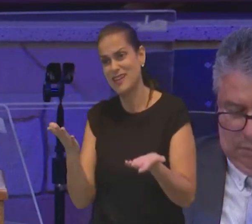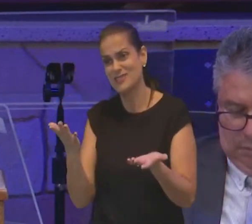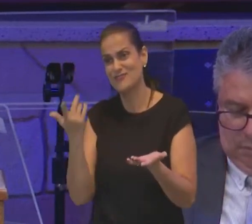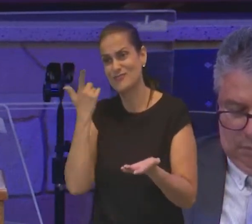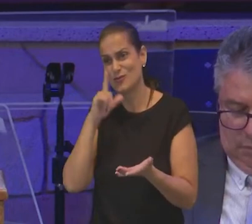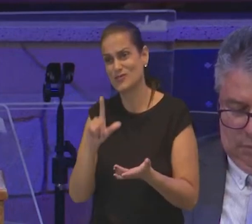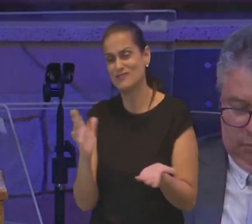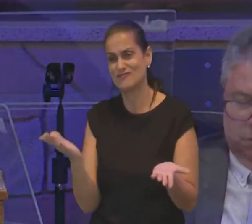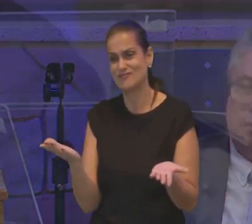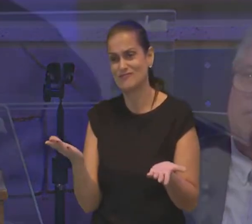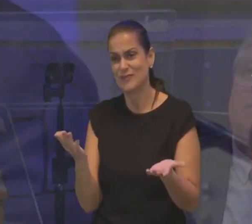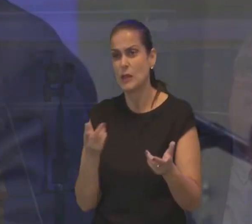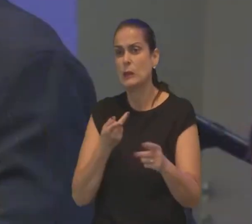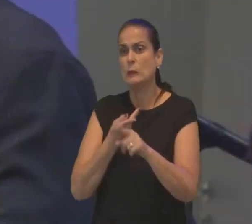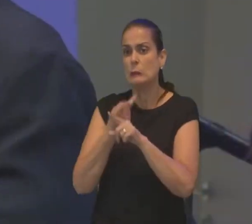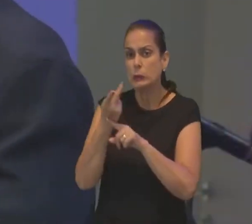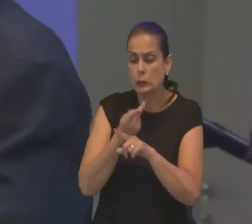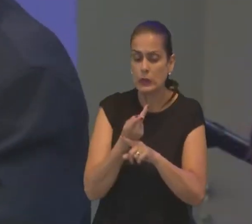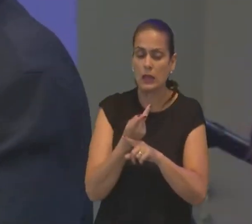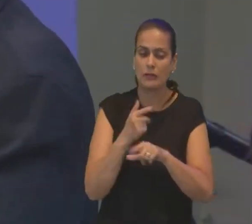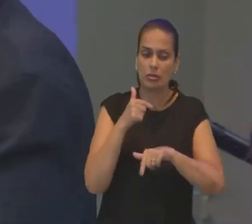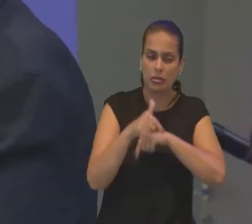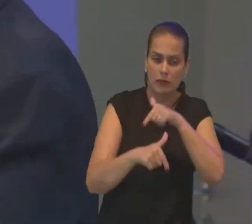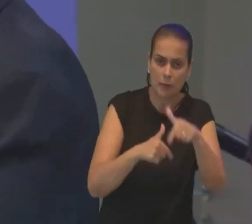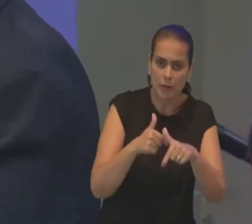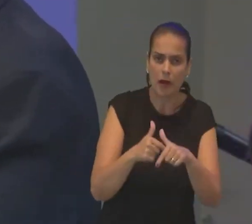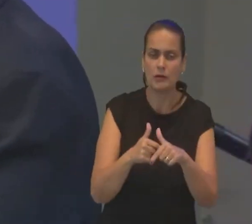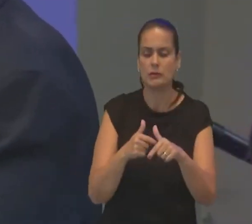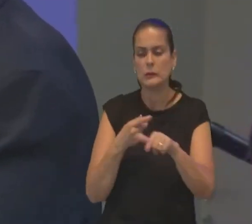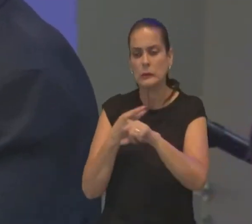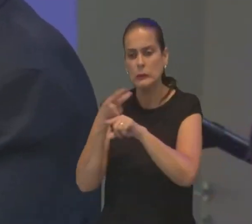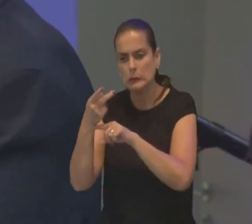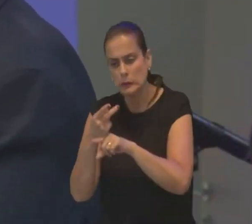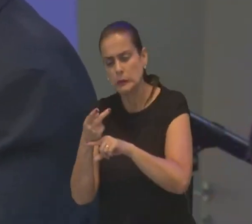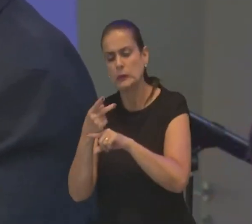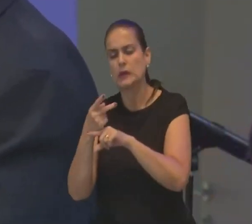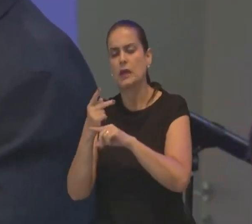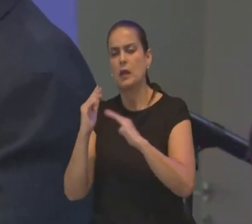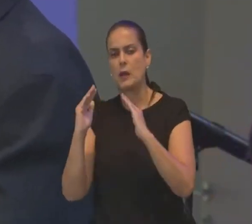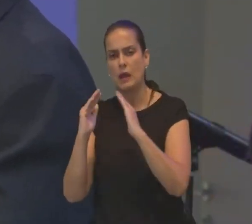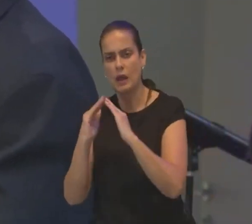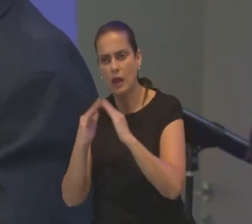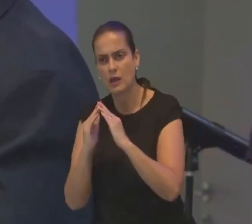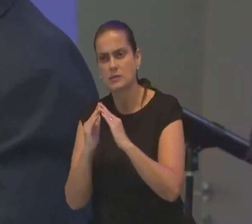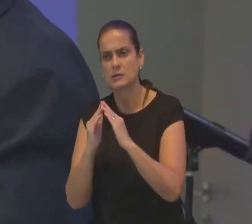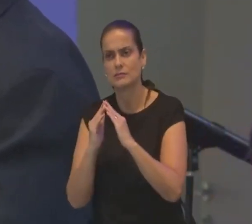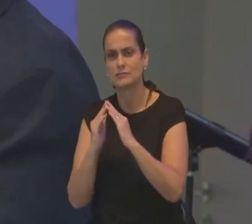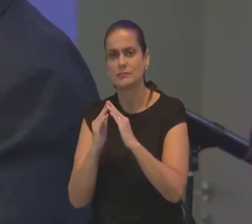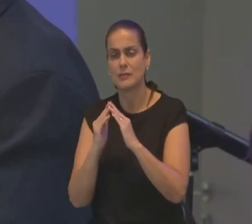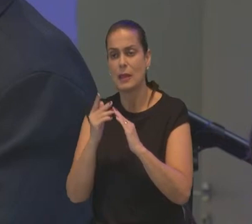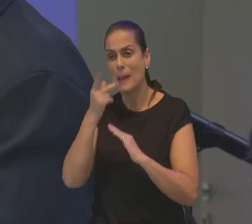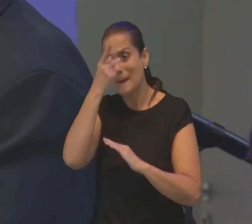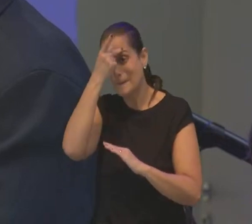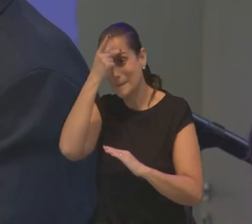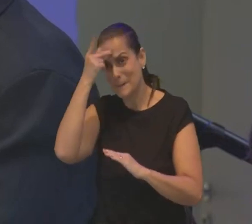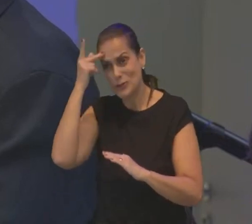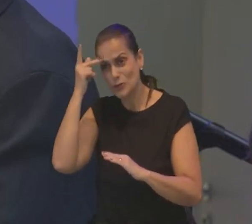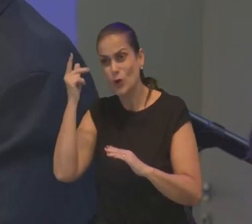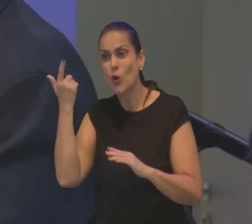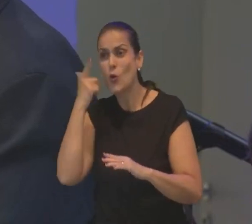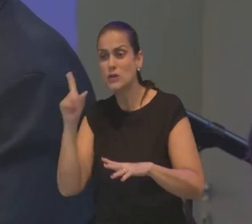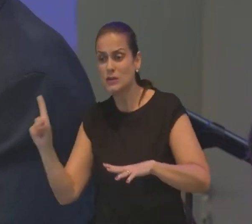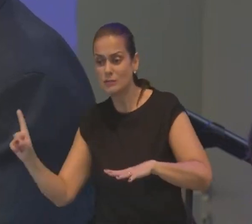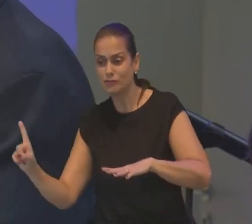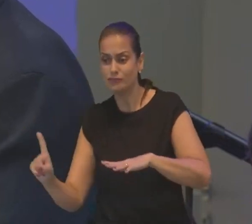Procurar ali um emprego para ele, procurar uma moradia para ele, para que ele venha a cair nesse